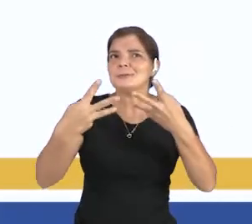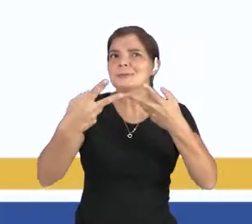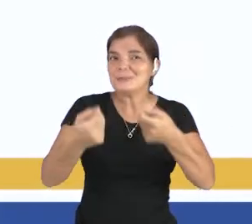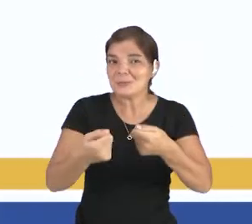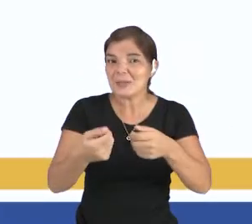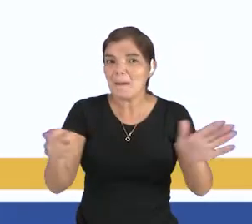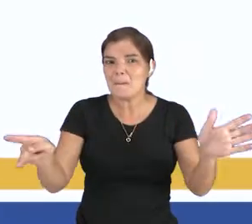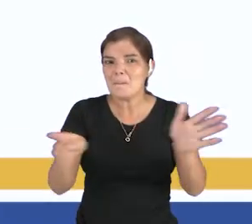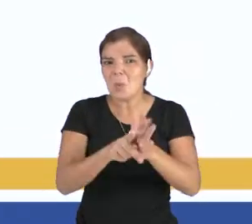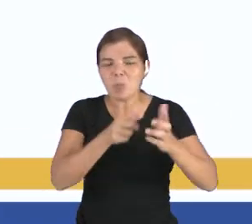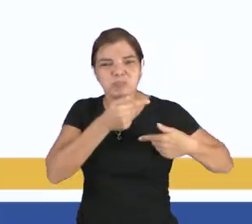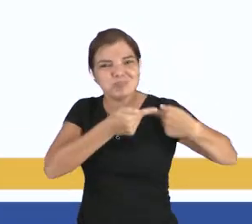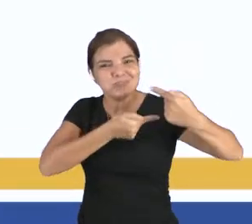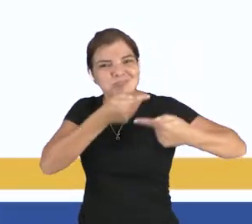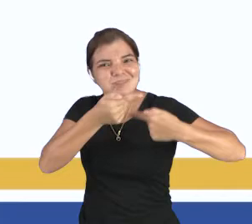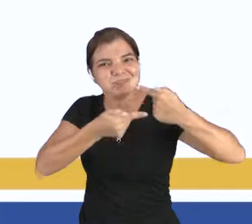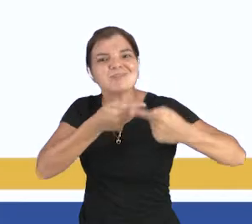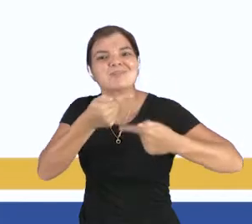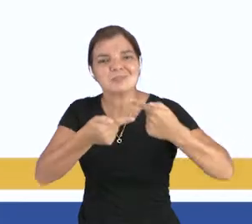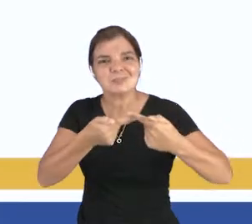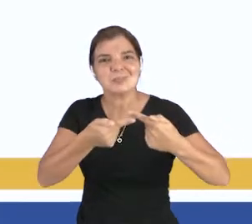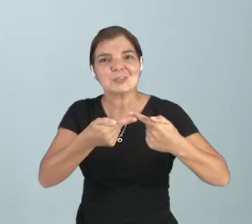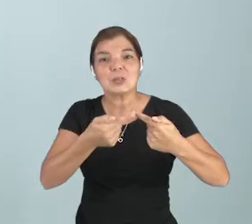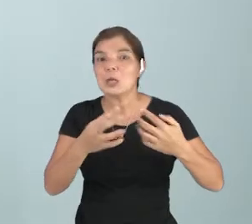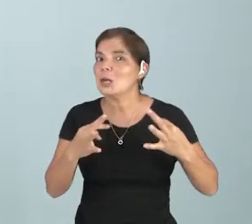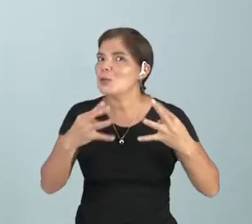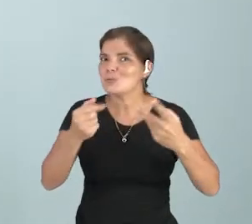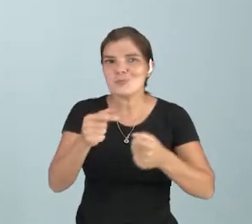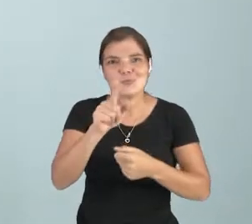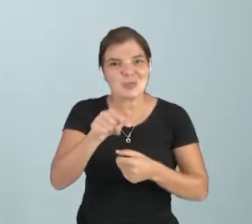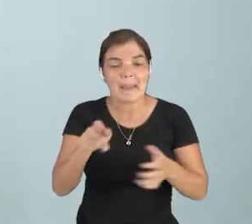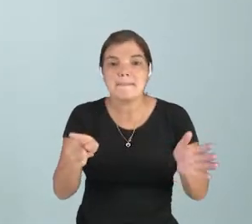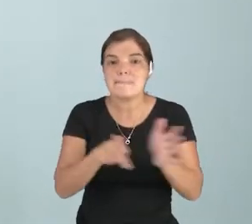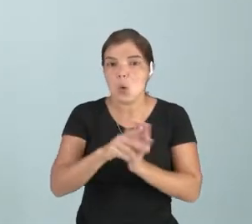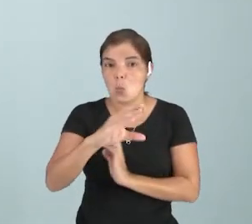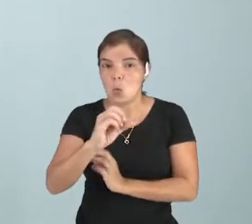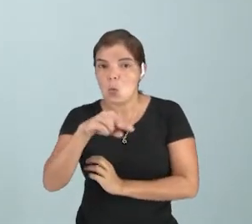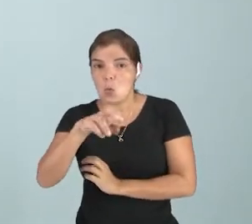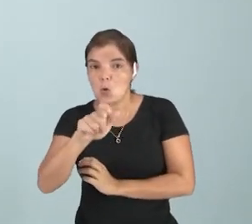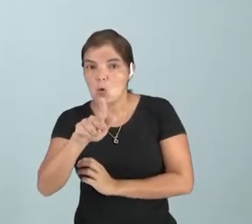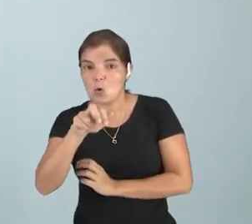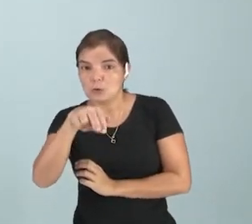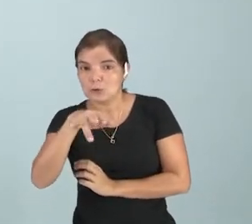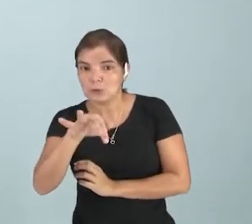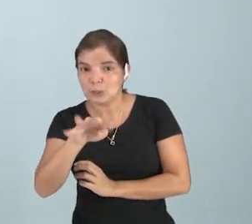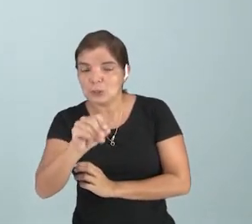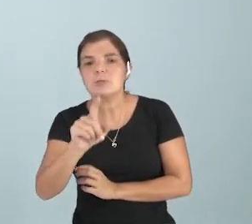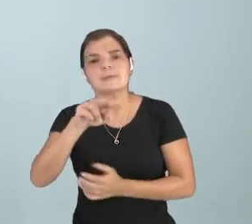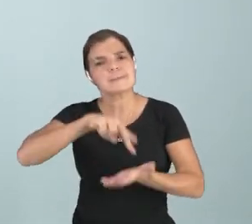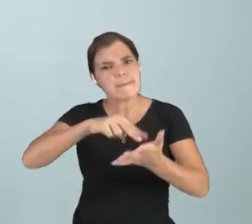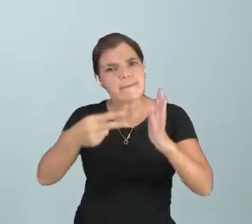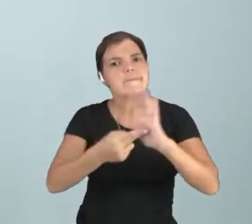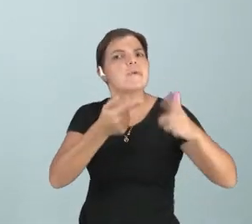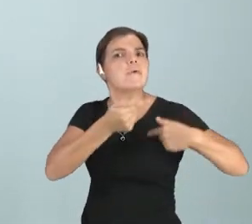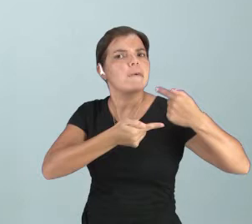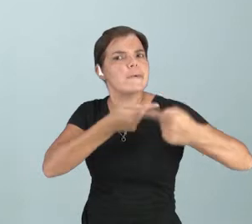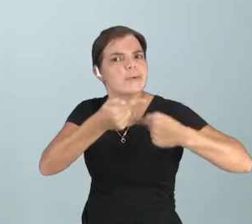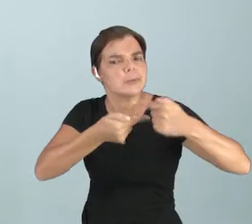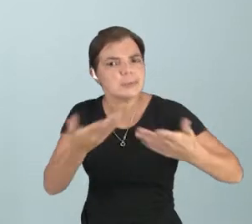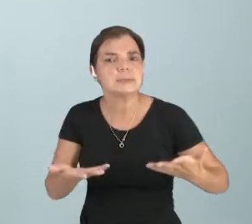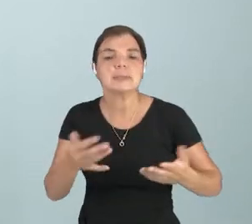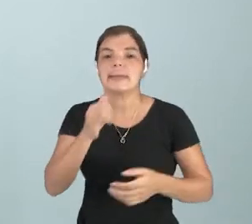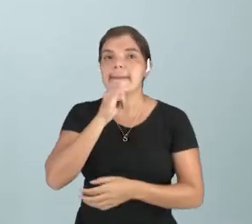que é congênito, desculpa gente, nem tudo que é congênito é hereditário, tá? Às vezes quando a gente fala